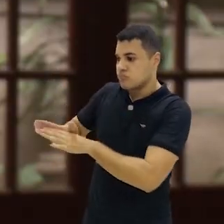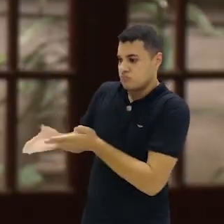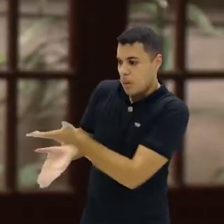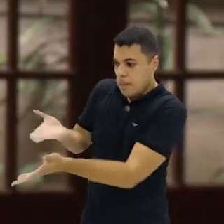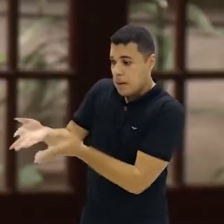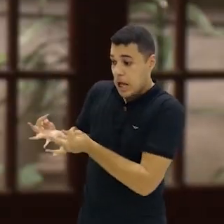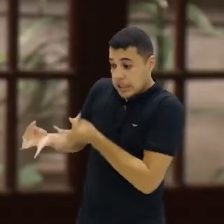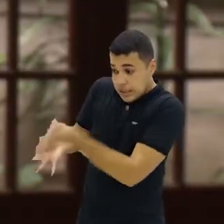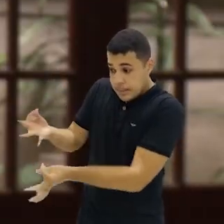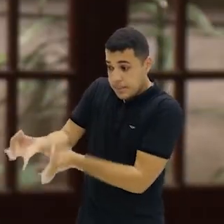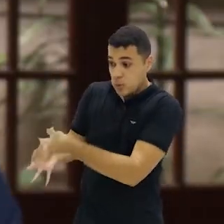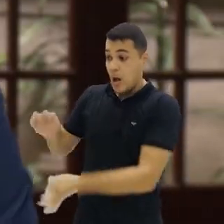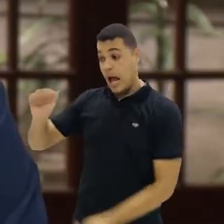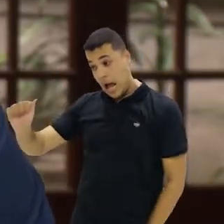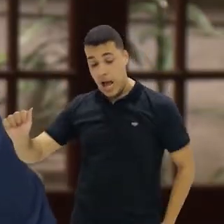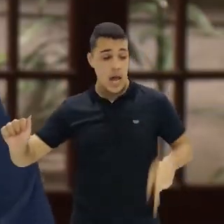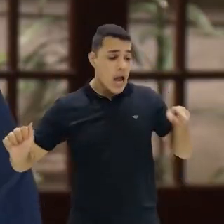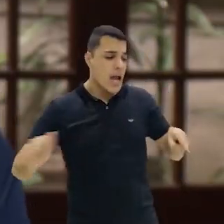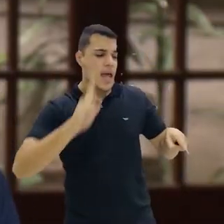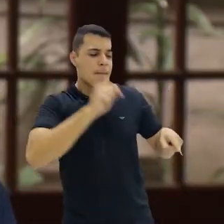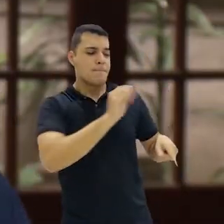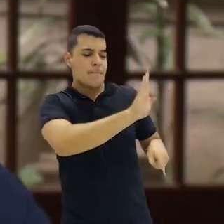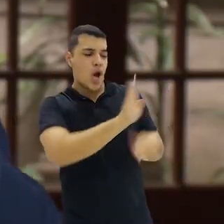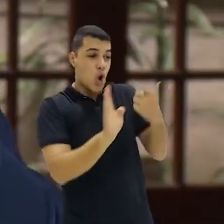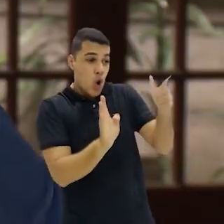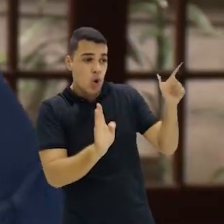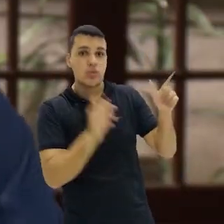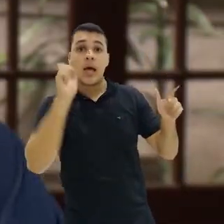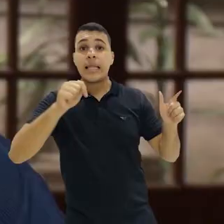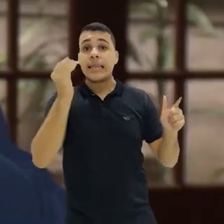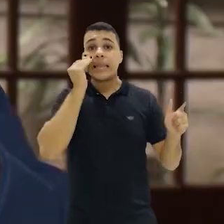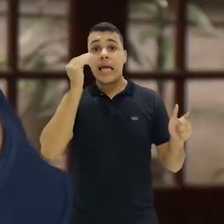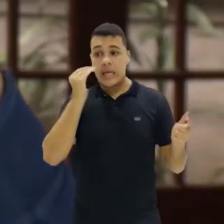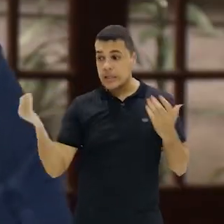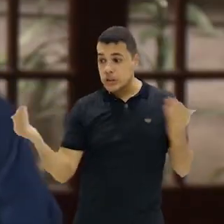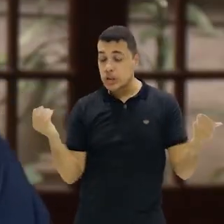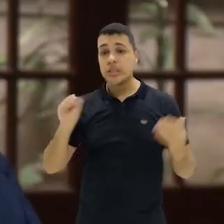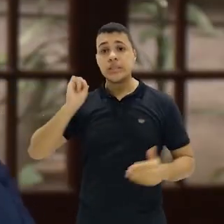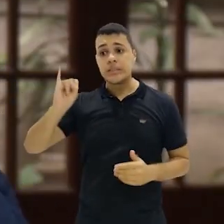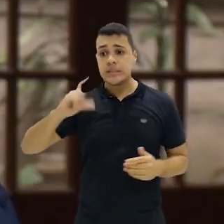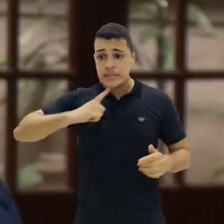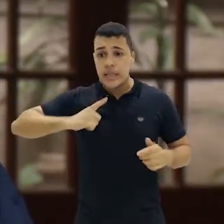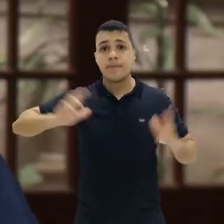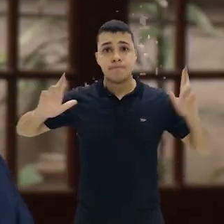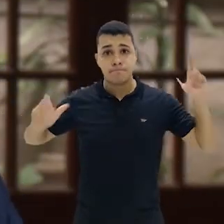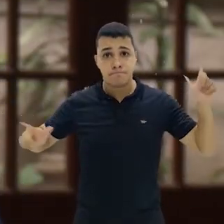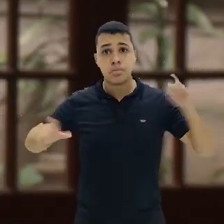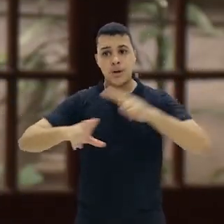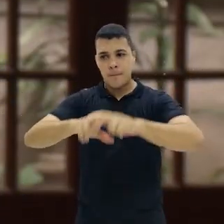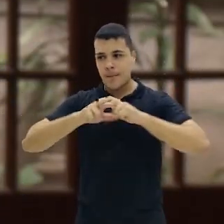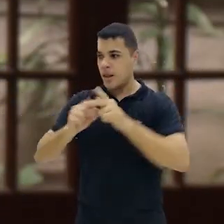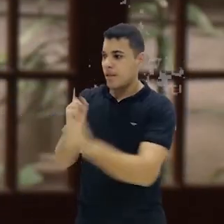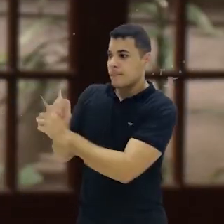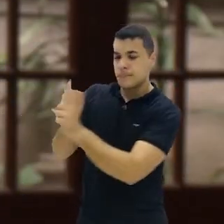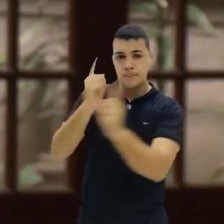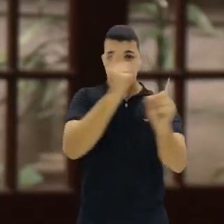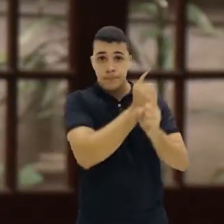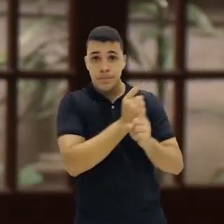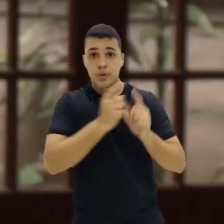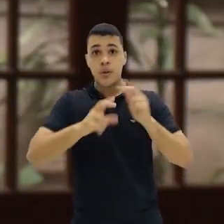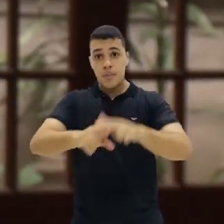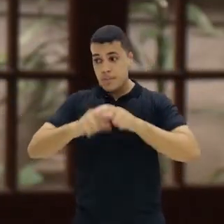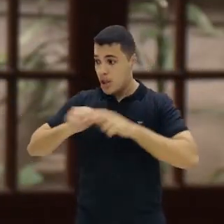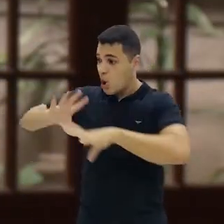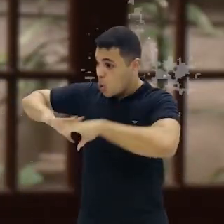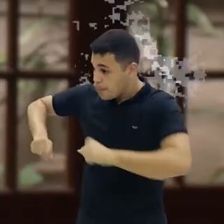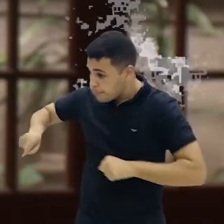uma diferença nos desfechos de saúde, na cura, enfim, nos resultados que eu espero, eu posso atribuir